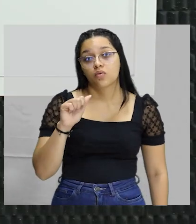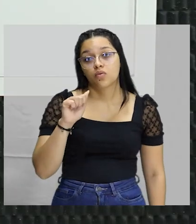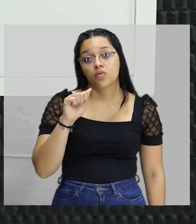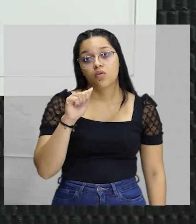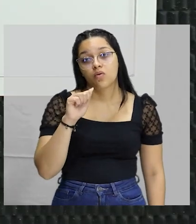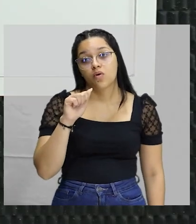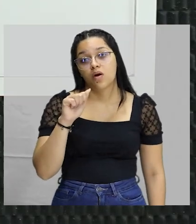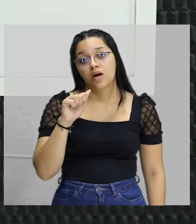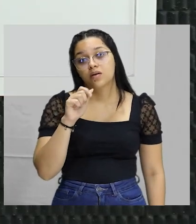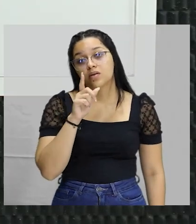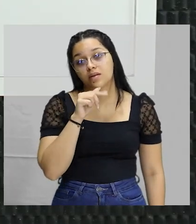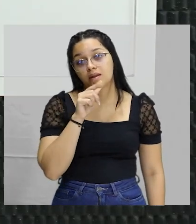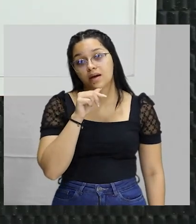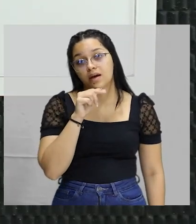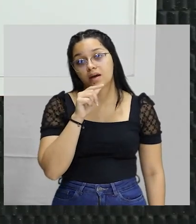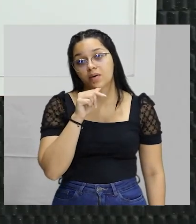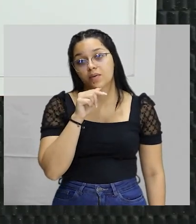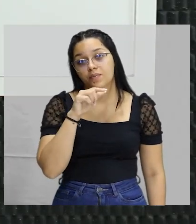líquido,